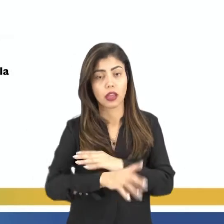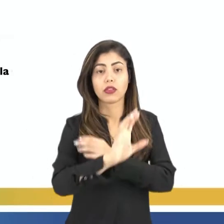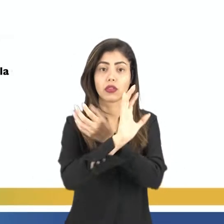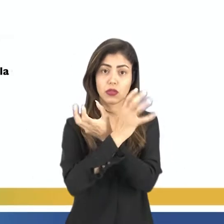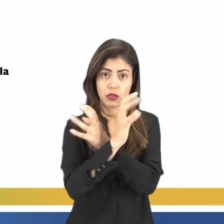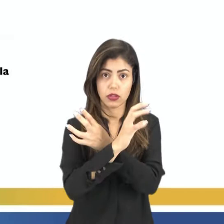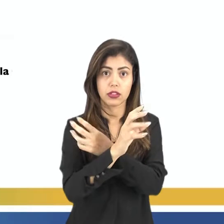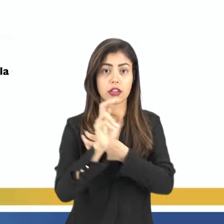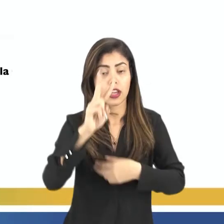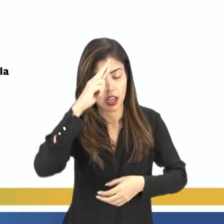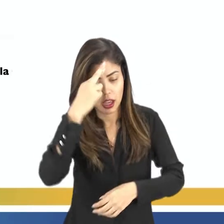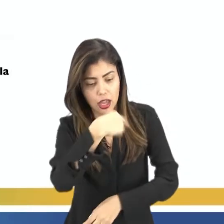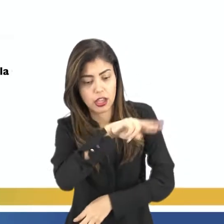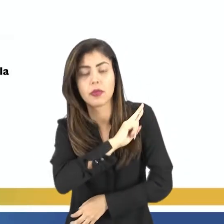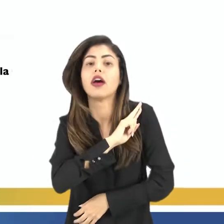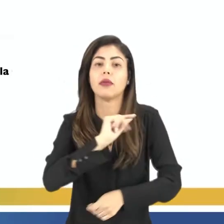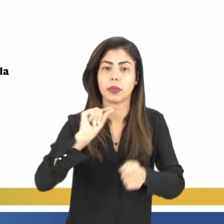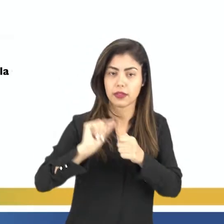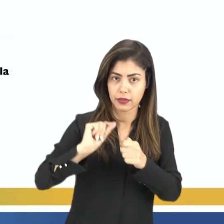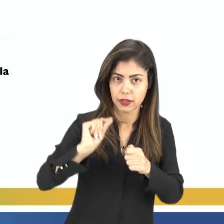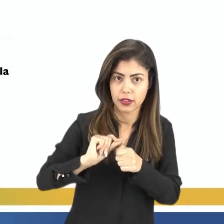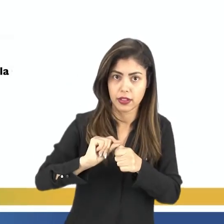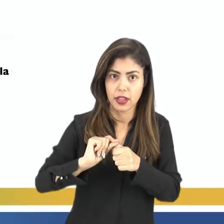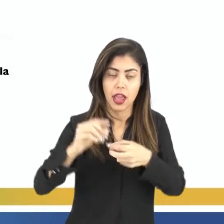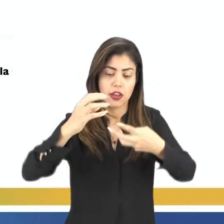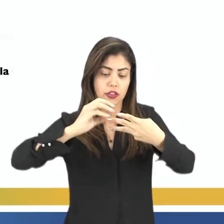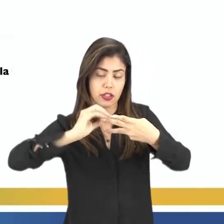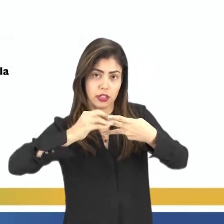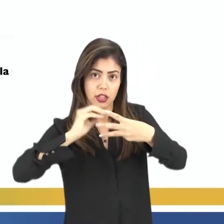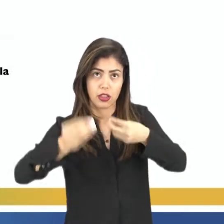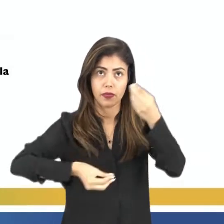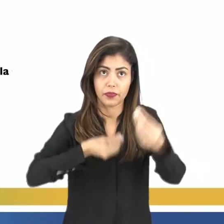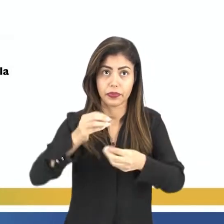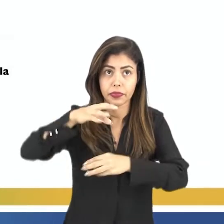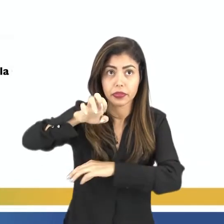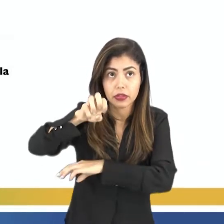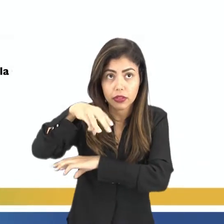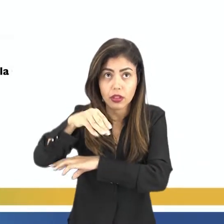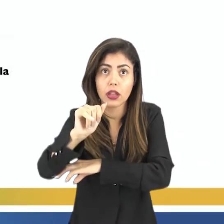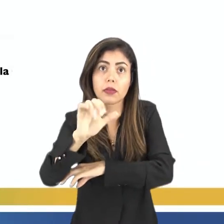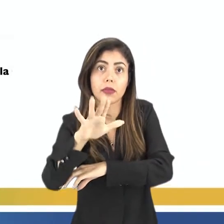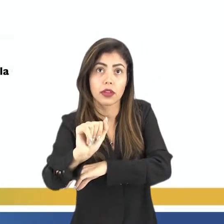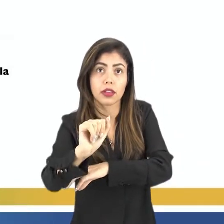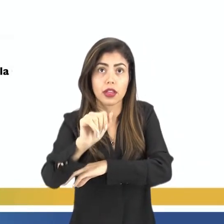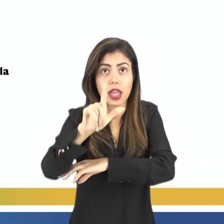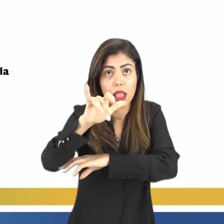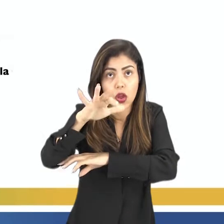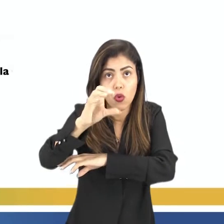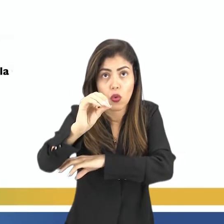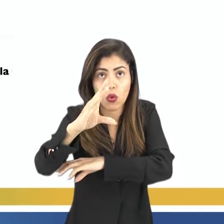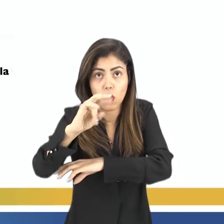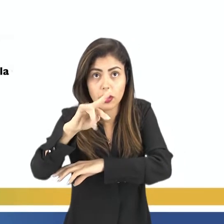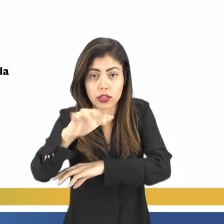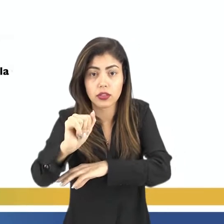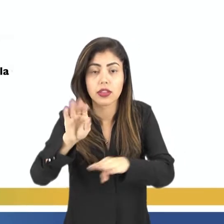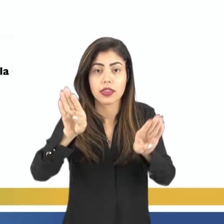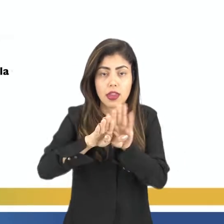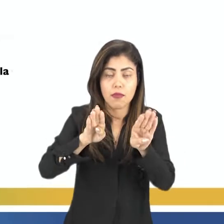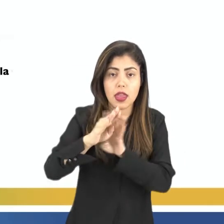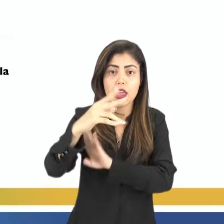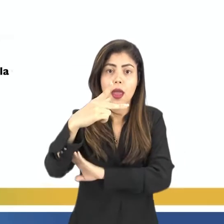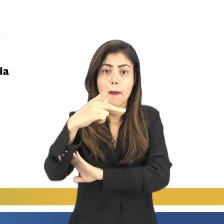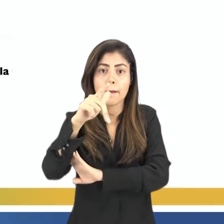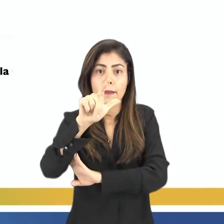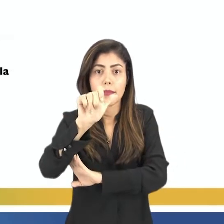que é responsável aí pela formação de células como hemácias, leucócitos e plaquetas.